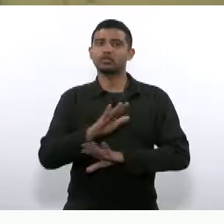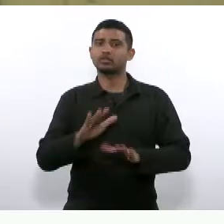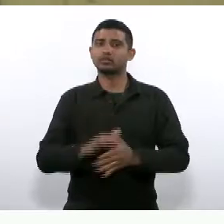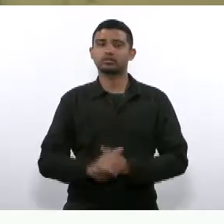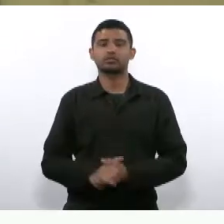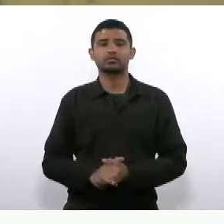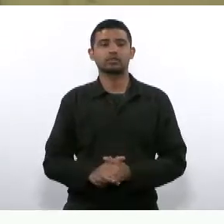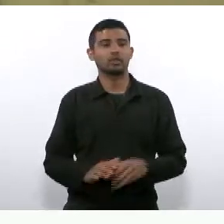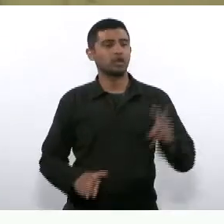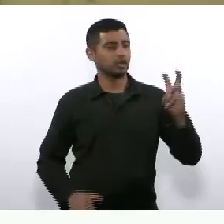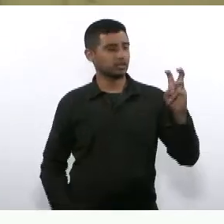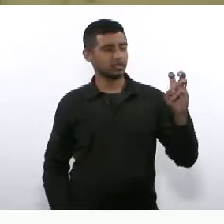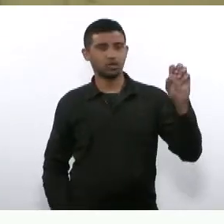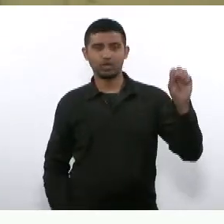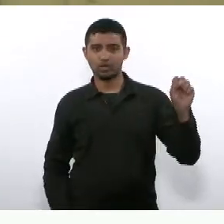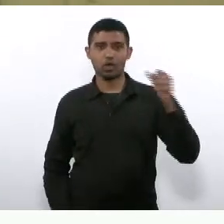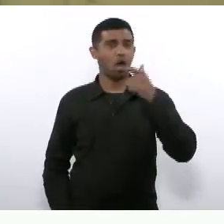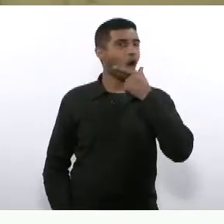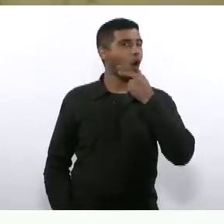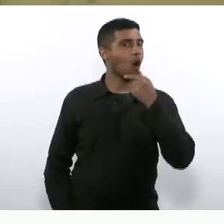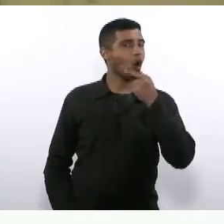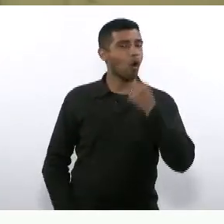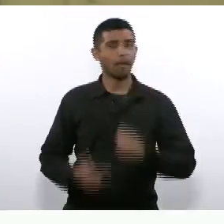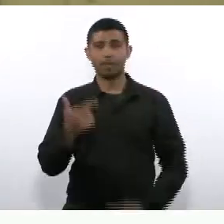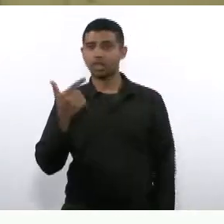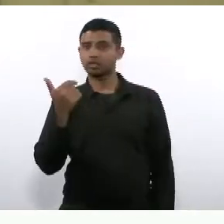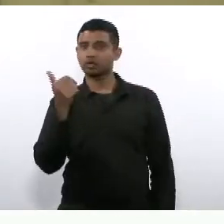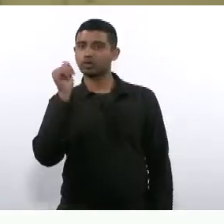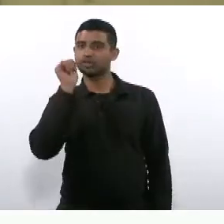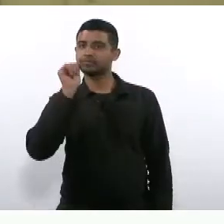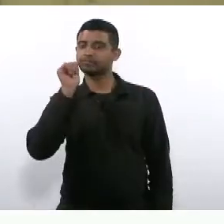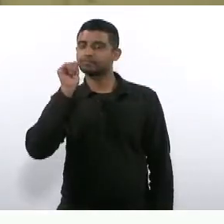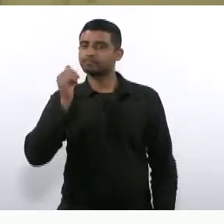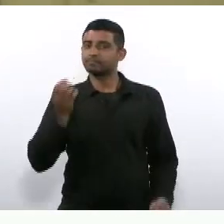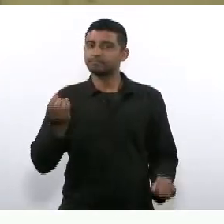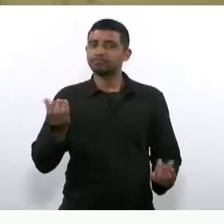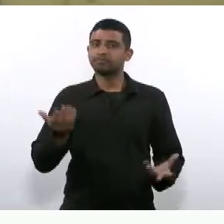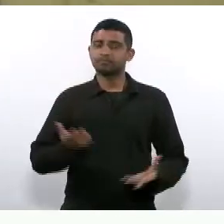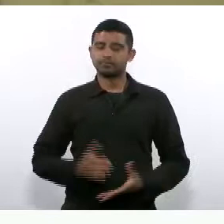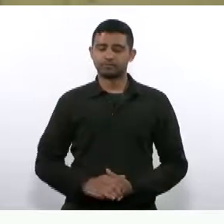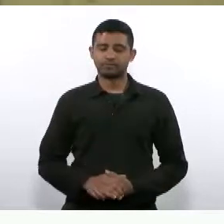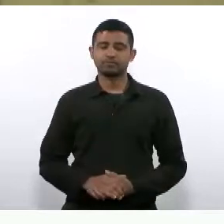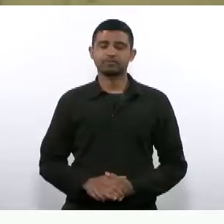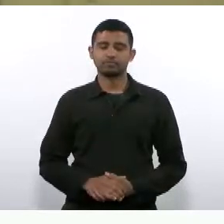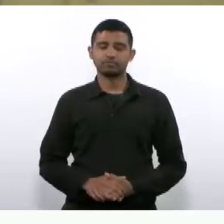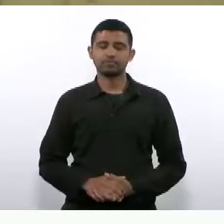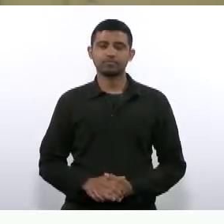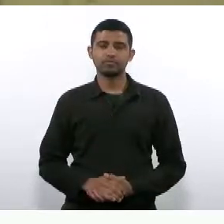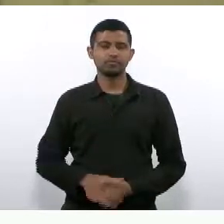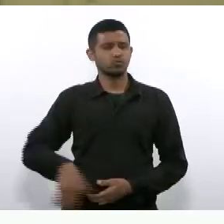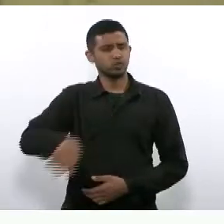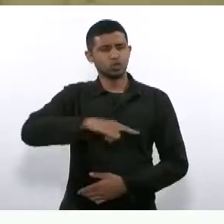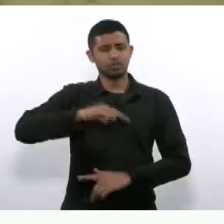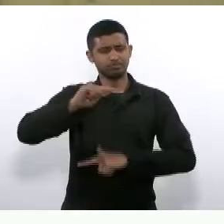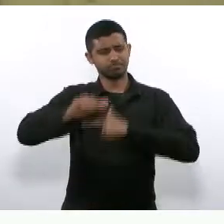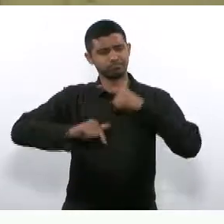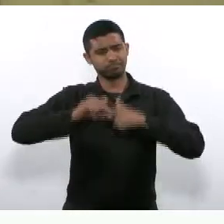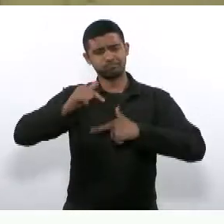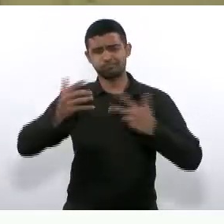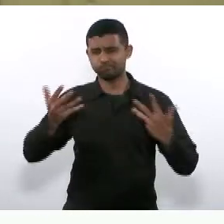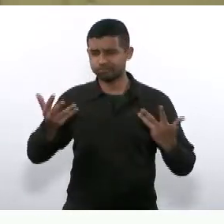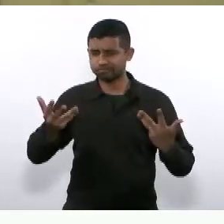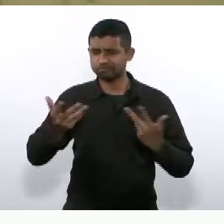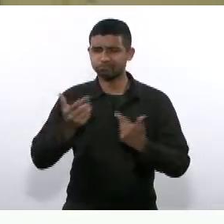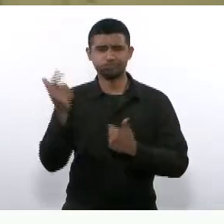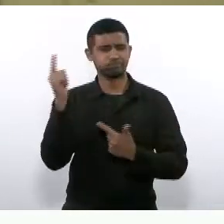58 homens, 12 mulheres. Termos tocado com brilhantismo, e isso, sem